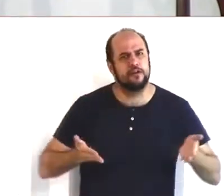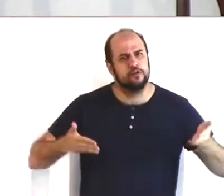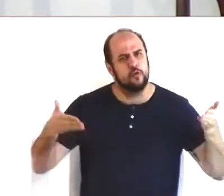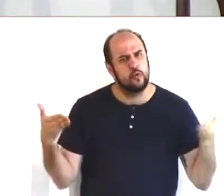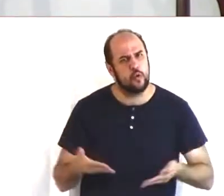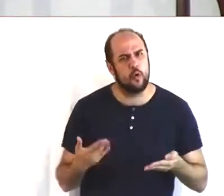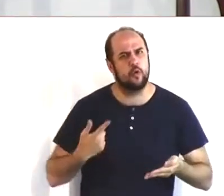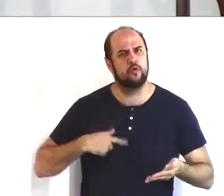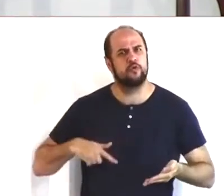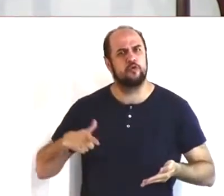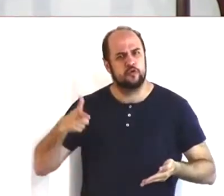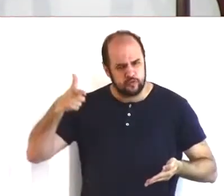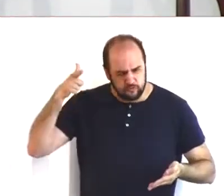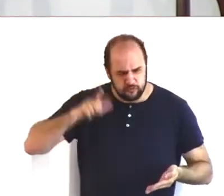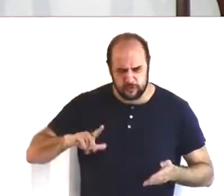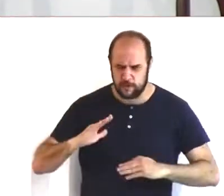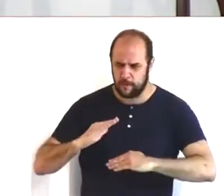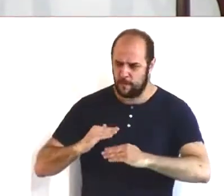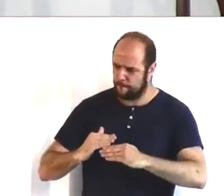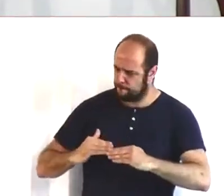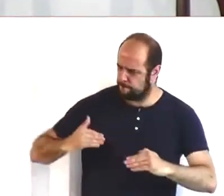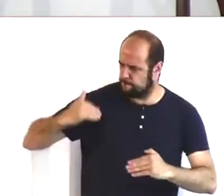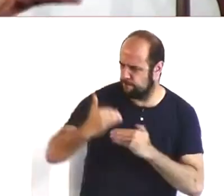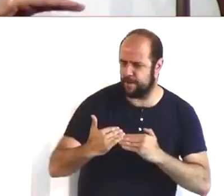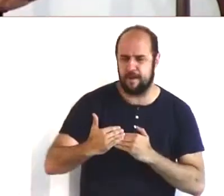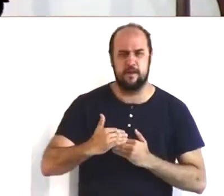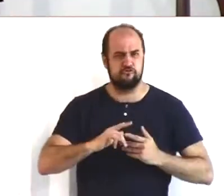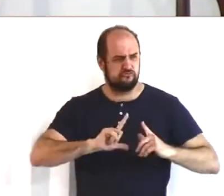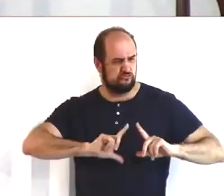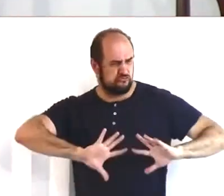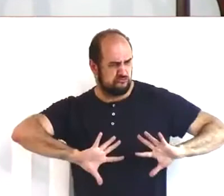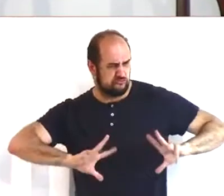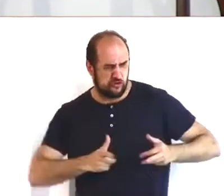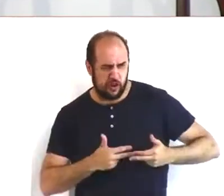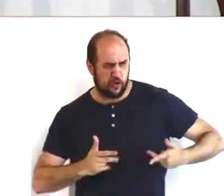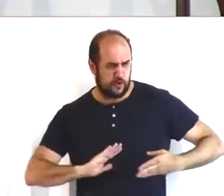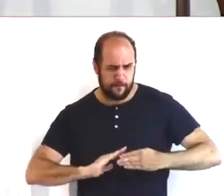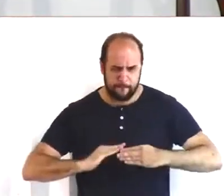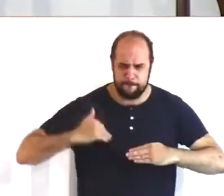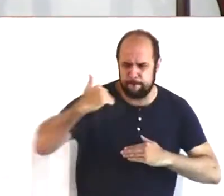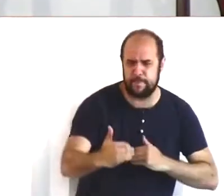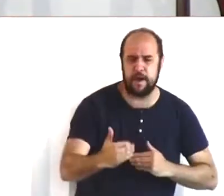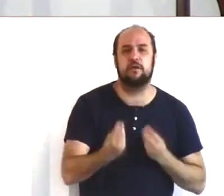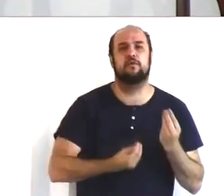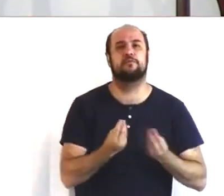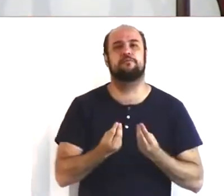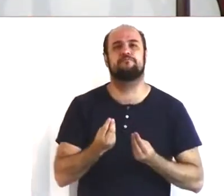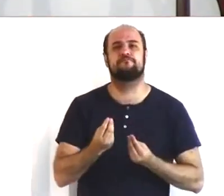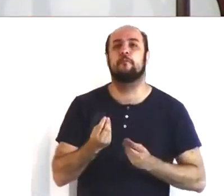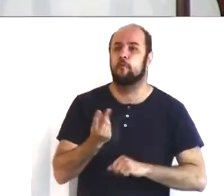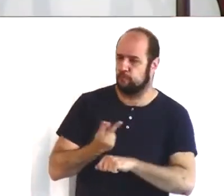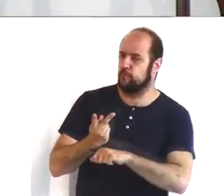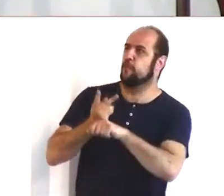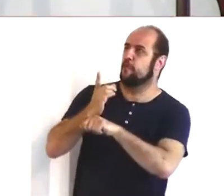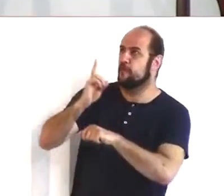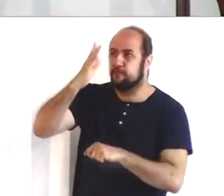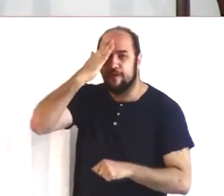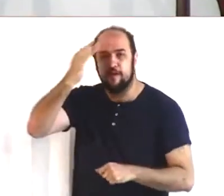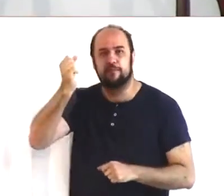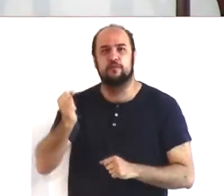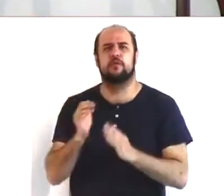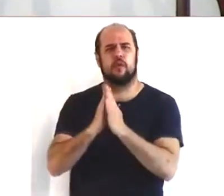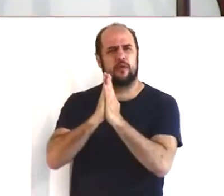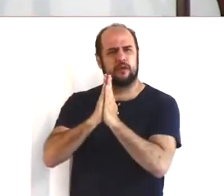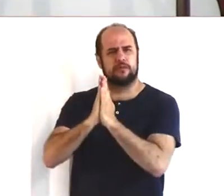atuais avançar um pouquinho mais em relação a tudo que está vendo ao seu redor? Buscando a sabedoria de Deus por meio da oração. Isso é